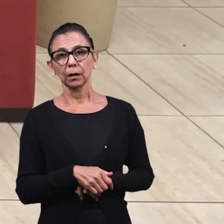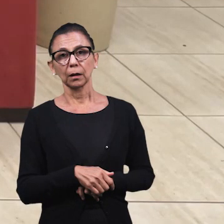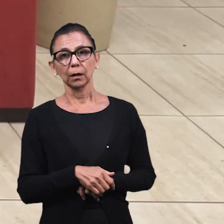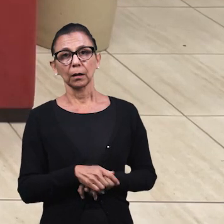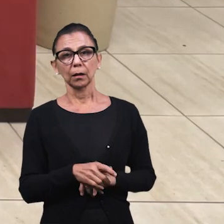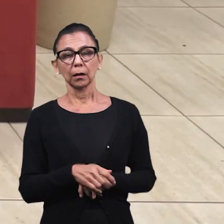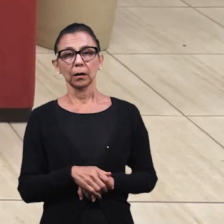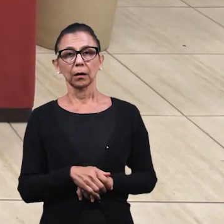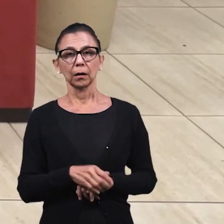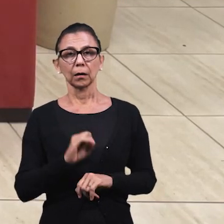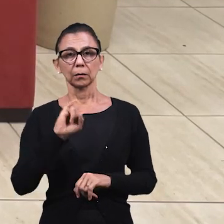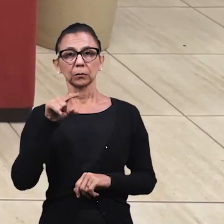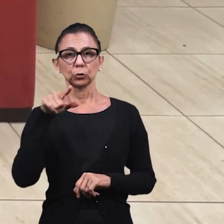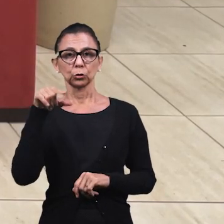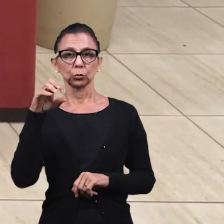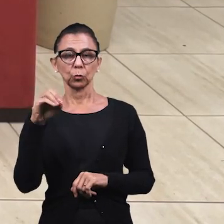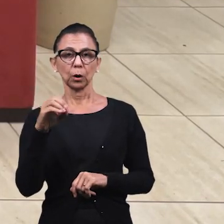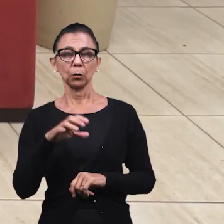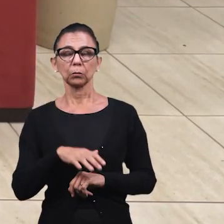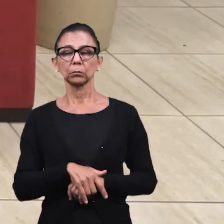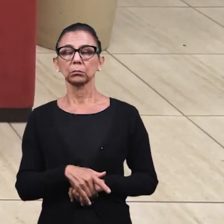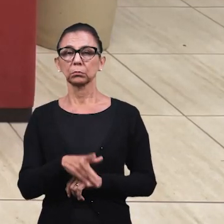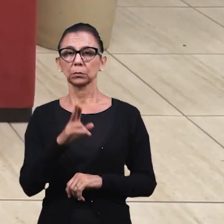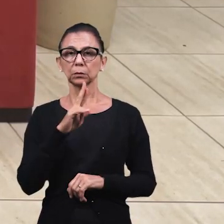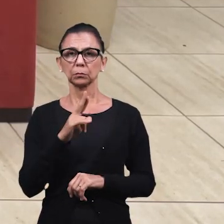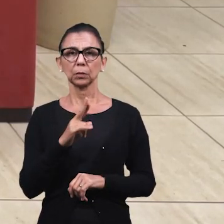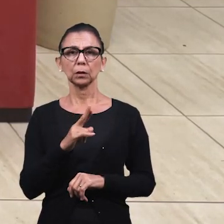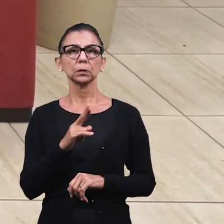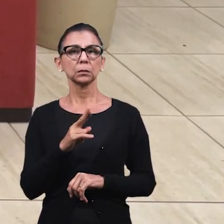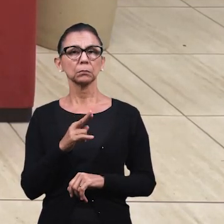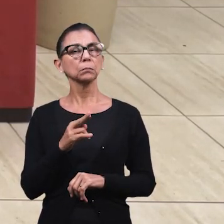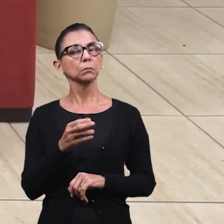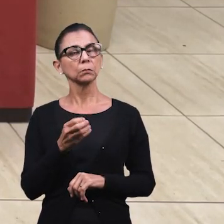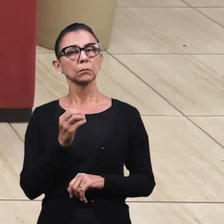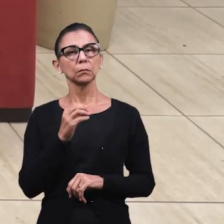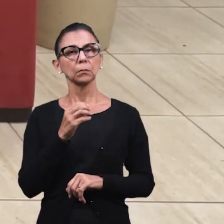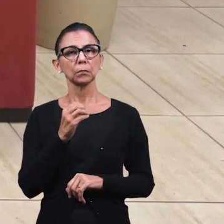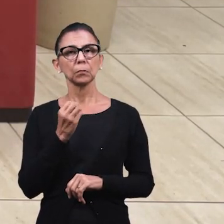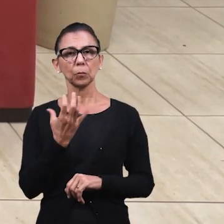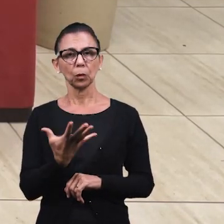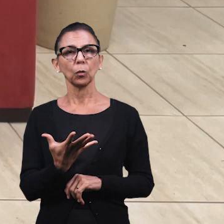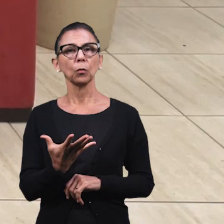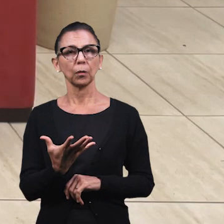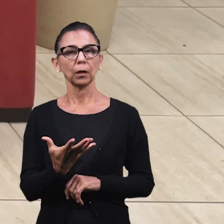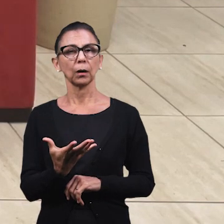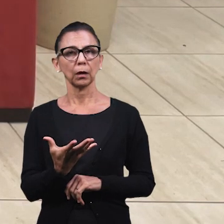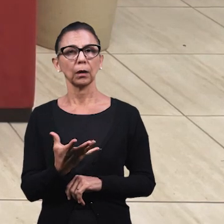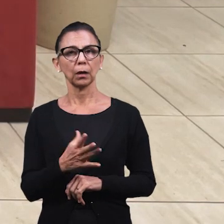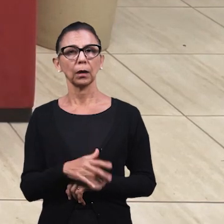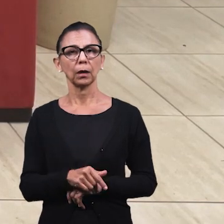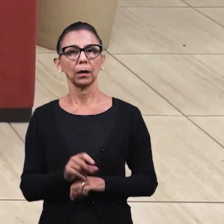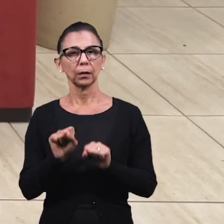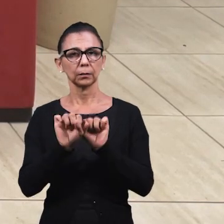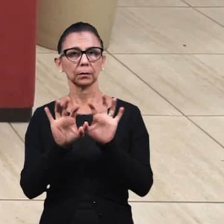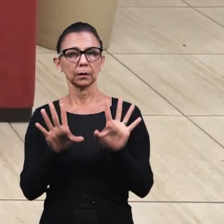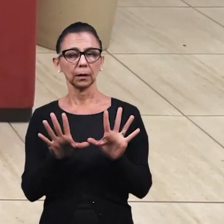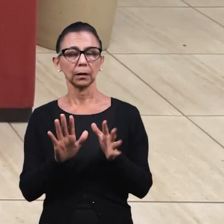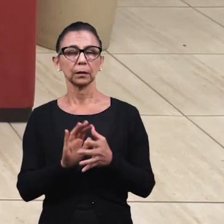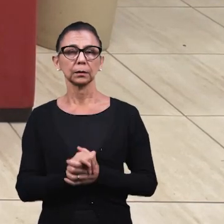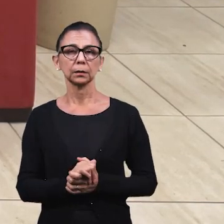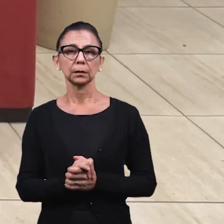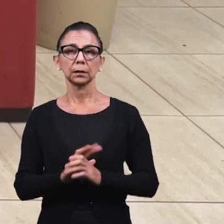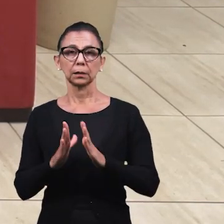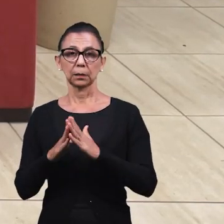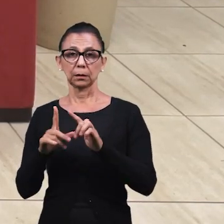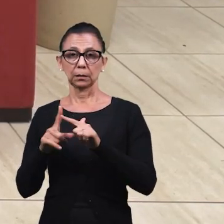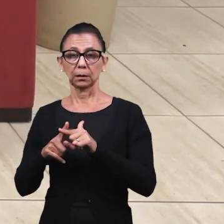Bem, em relação ao comentário do João, né, nós vemos aí uma resposta muito completa, uma resposta em onde nós vemos que a